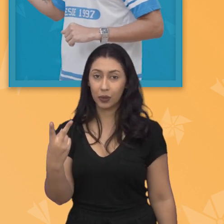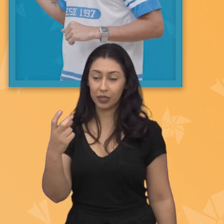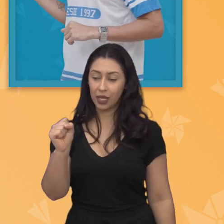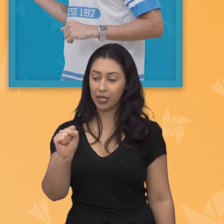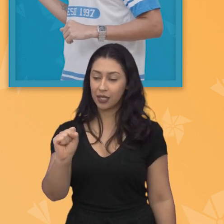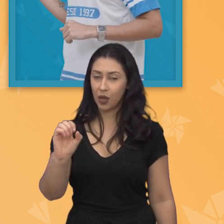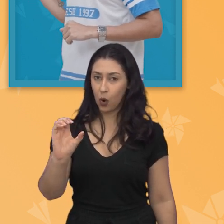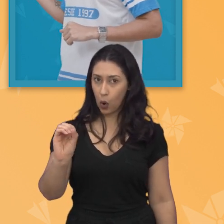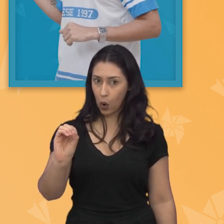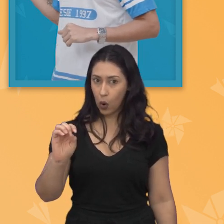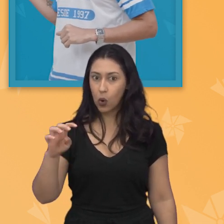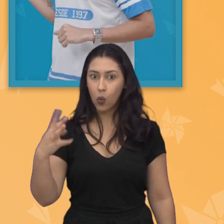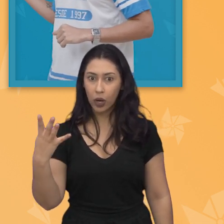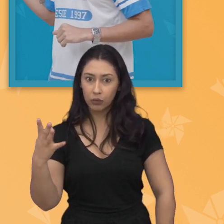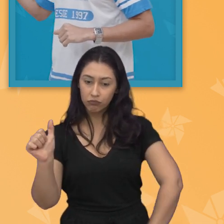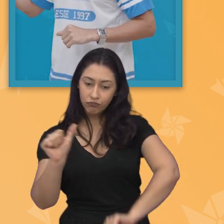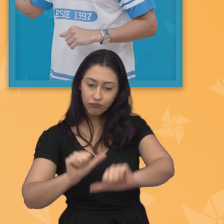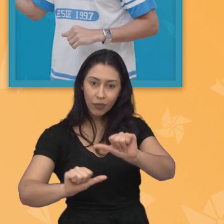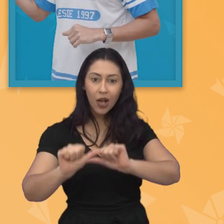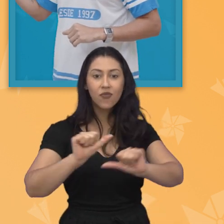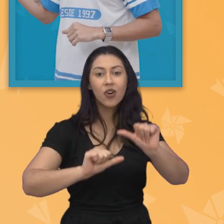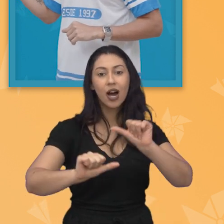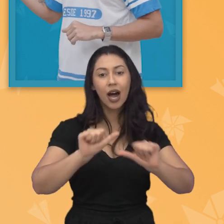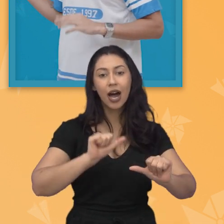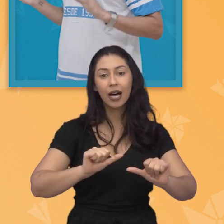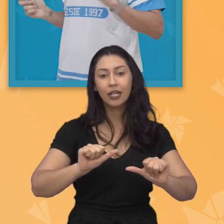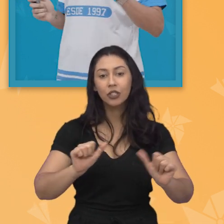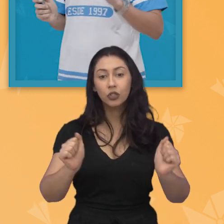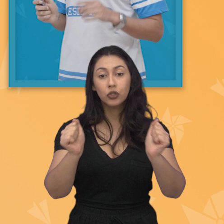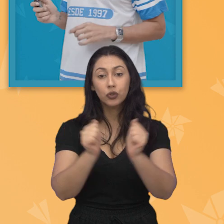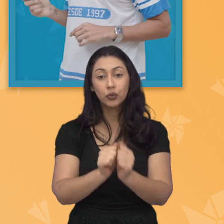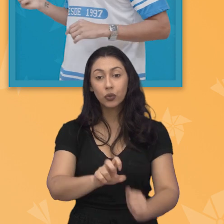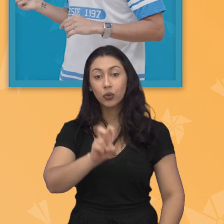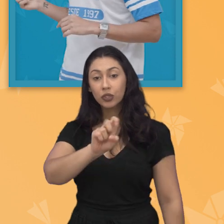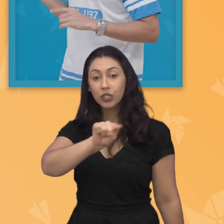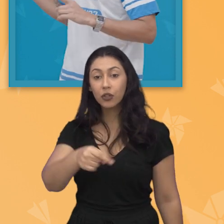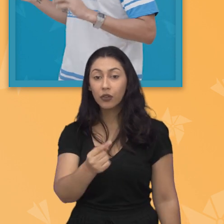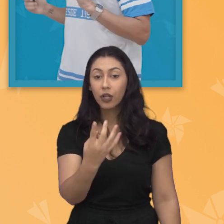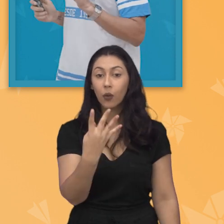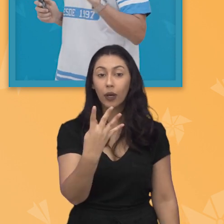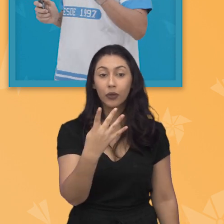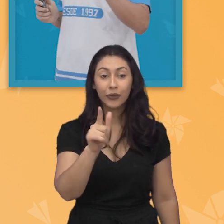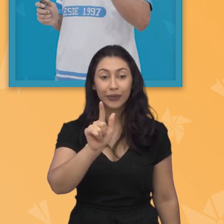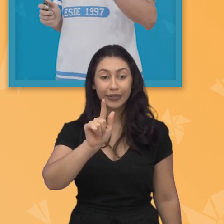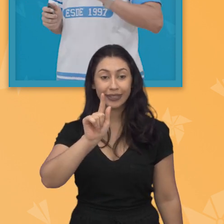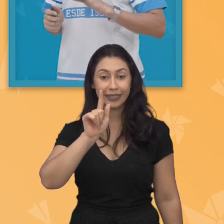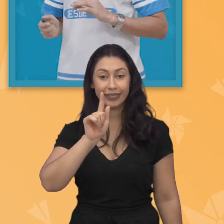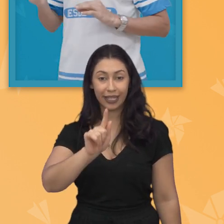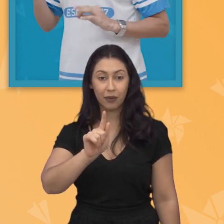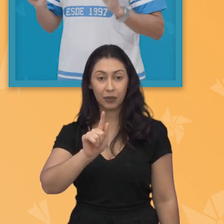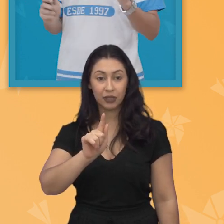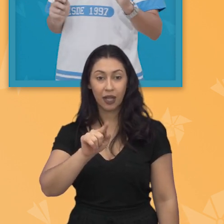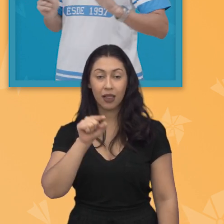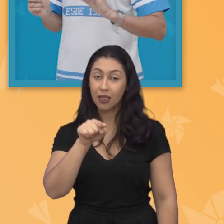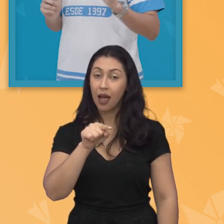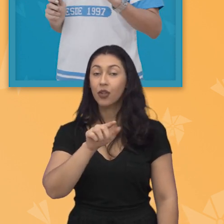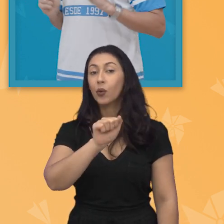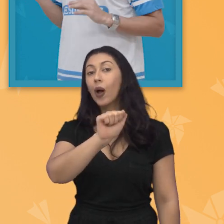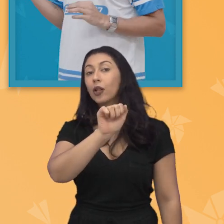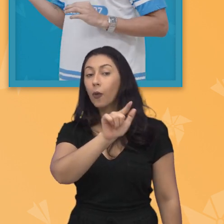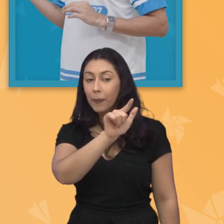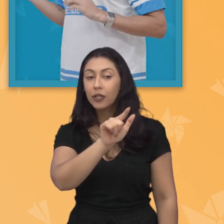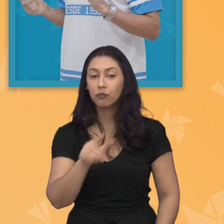H2SO4 para reagir com 5,4 gramas do metal e obteve 5,71 litros do gás na CNTP, né,